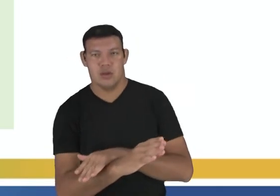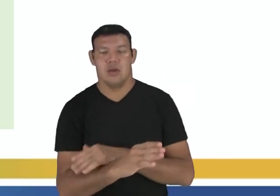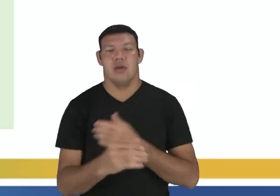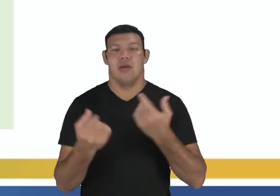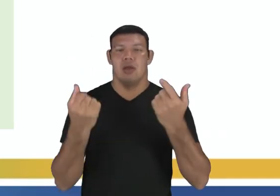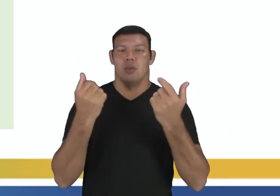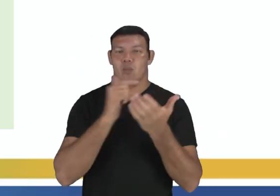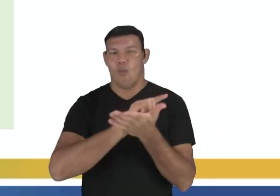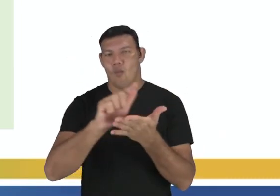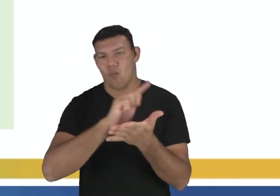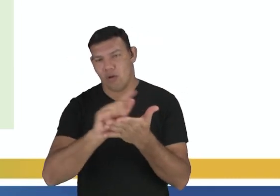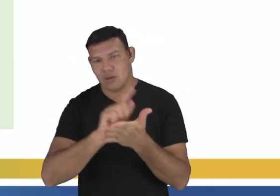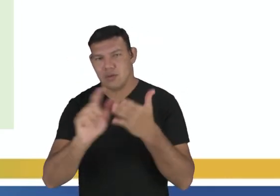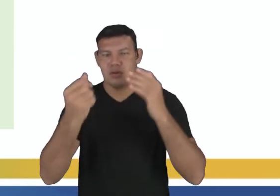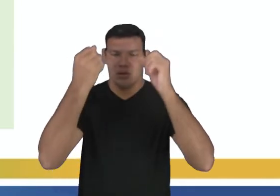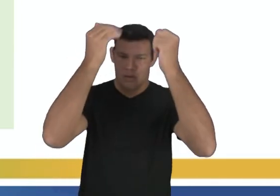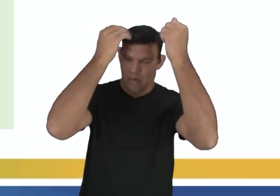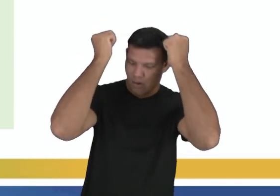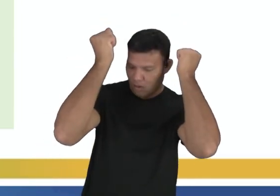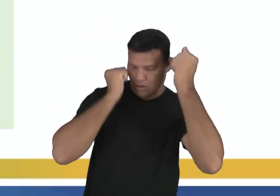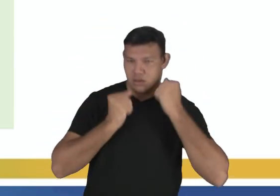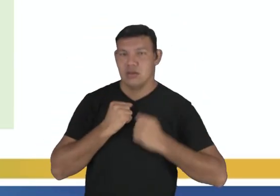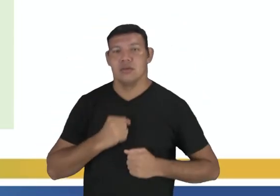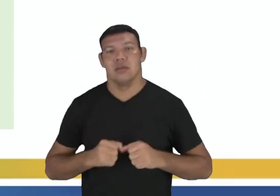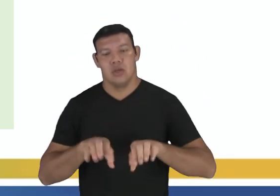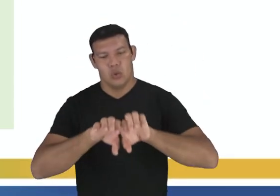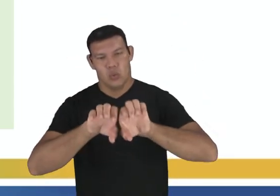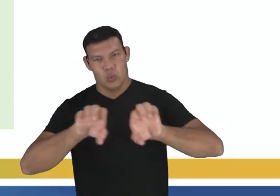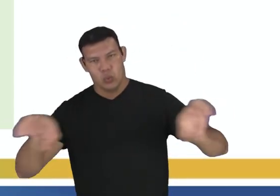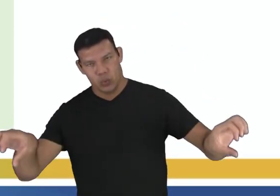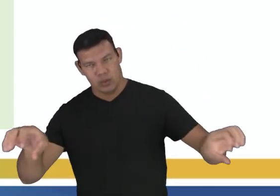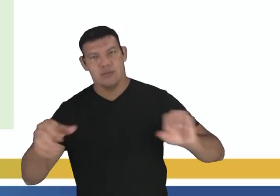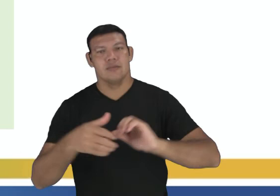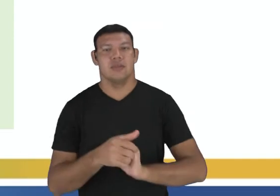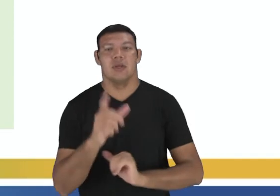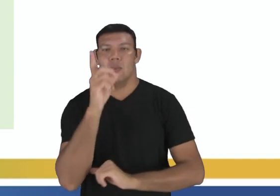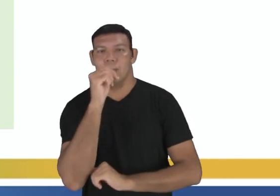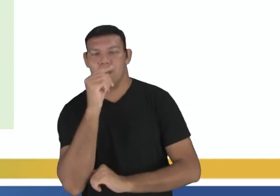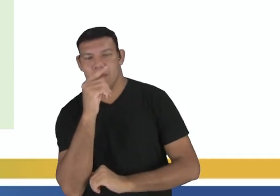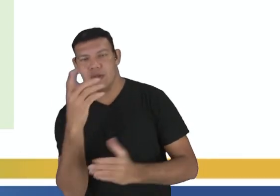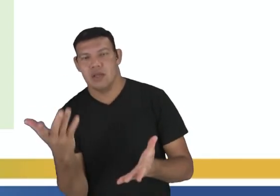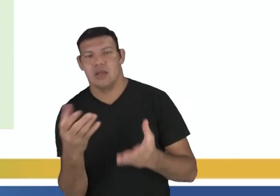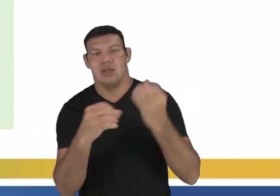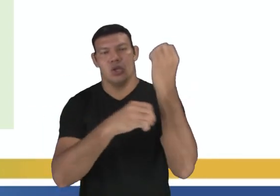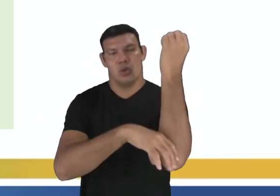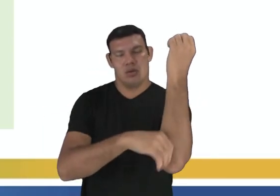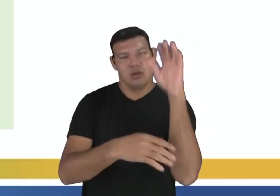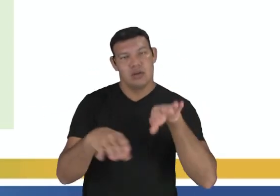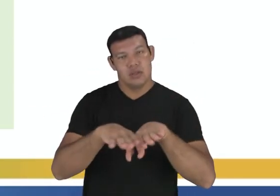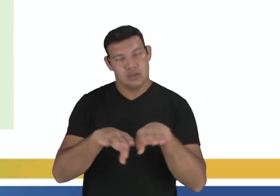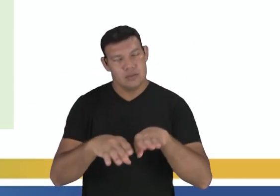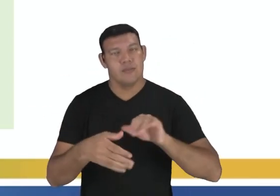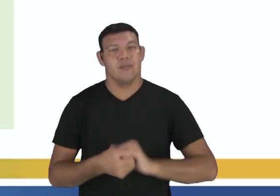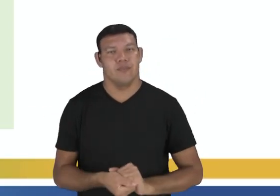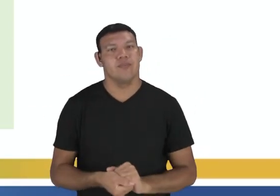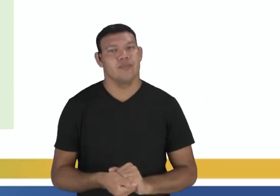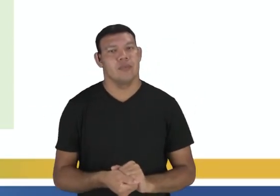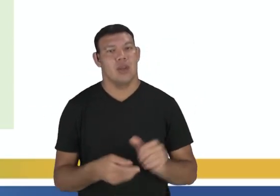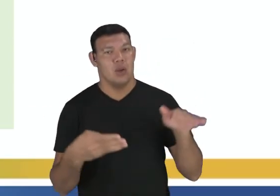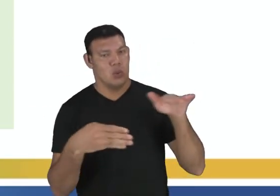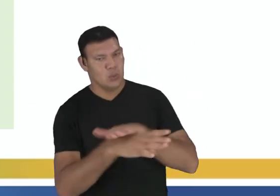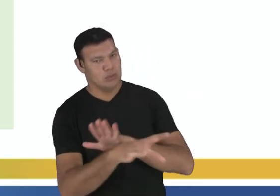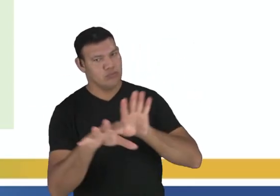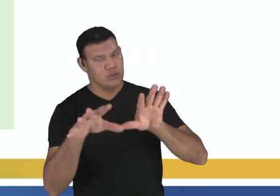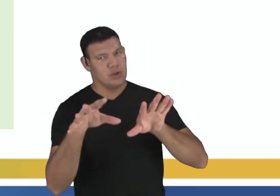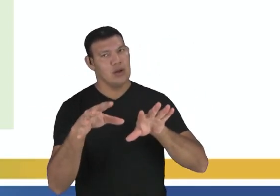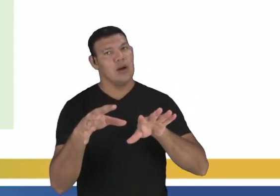higiene, com uma rede de saneamento básico, né, que não depende muito da população e mais dos governantes, tá? Mas são doenças que podem ser